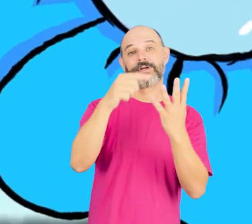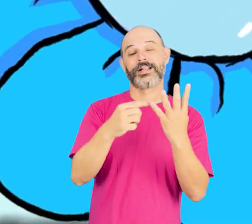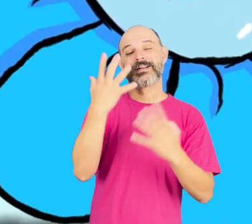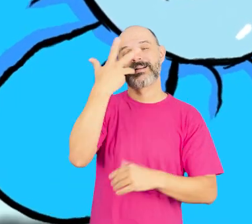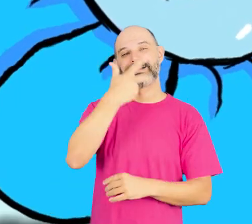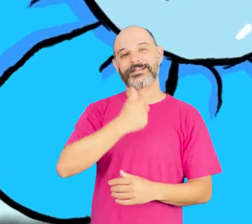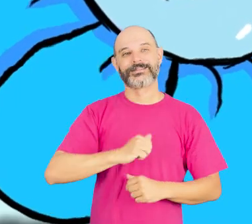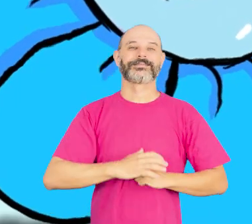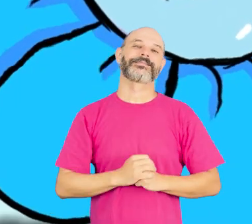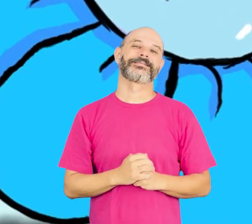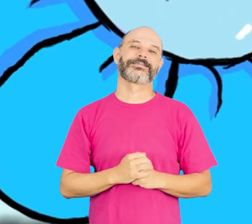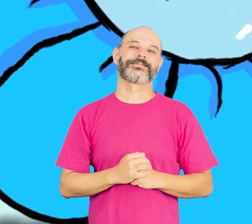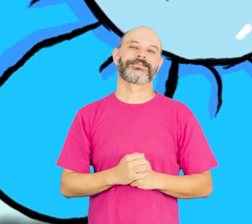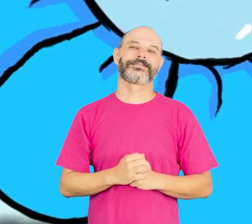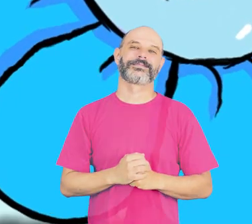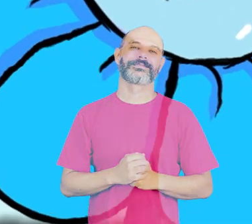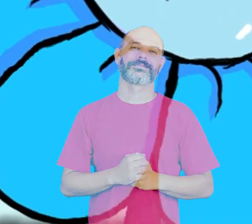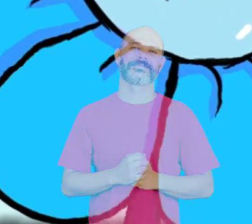das Madalenas.